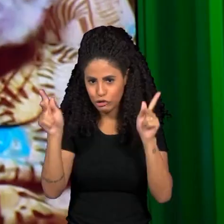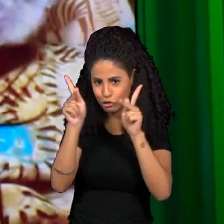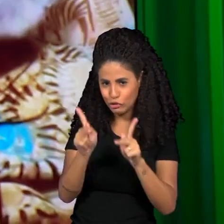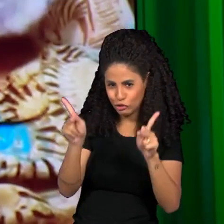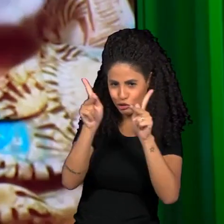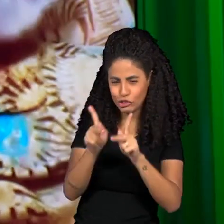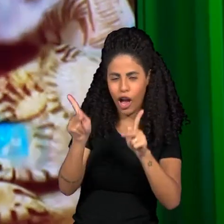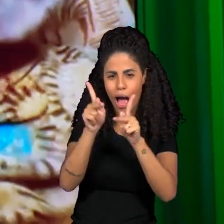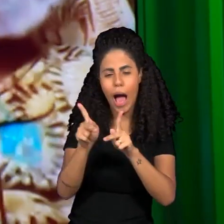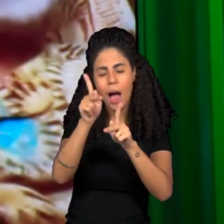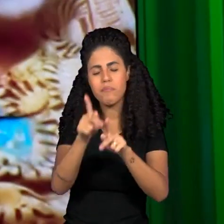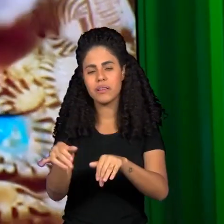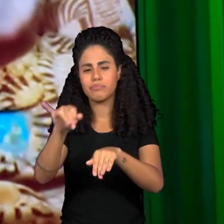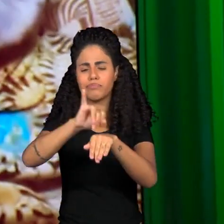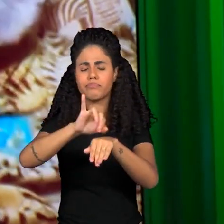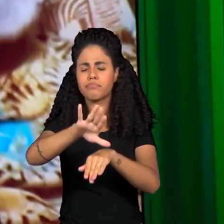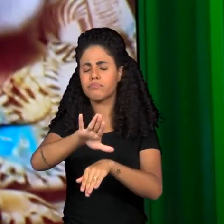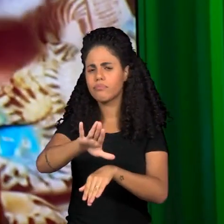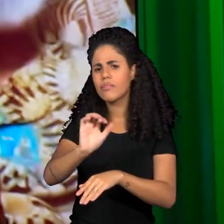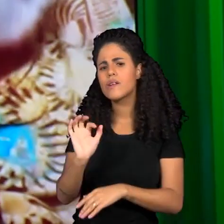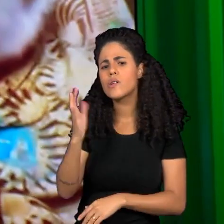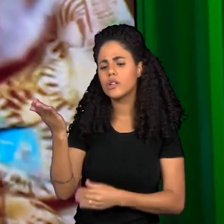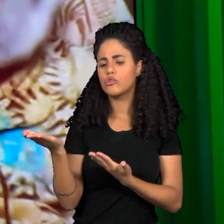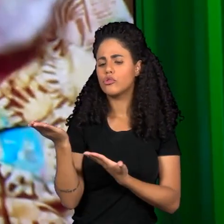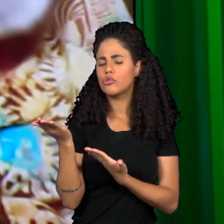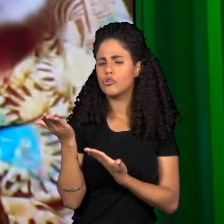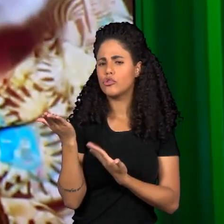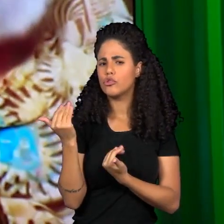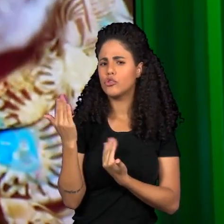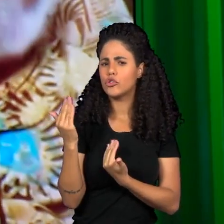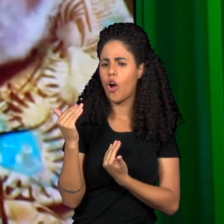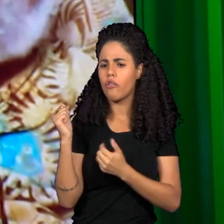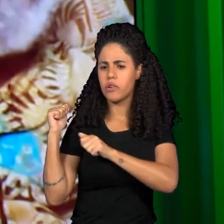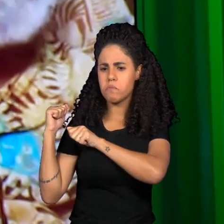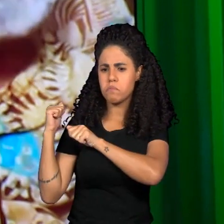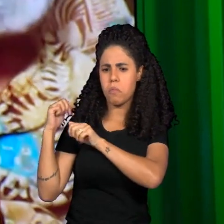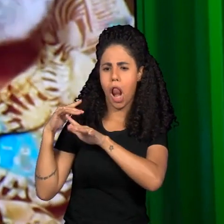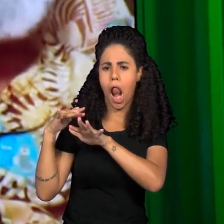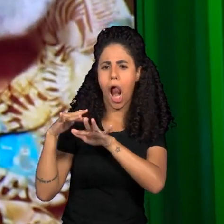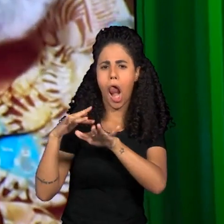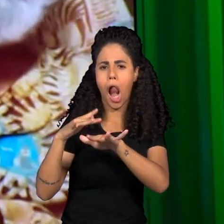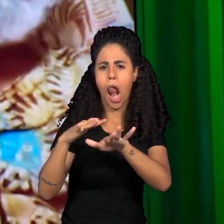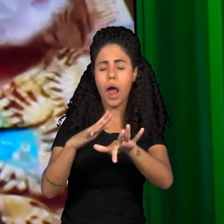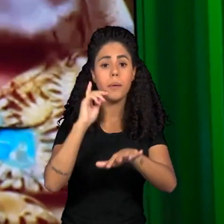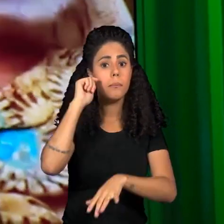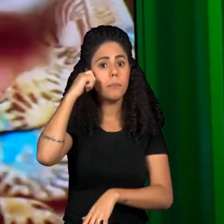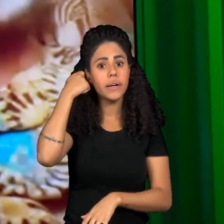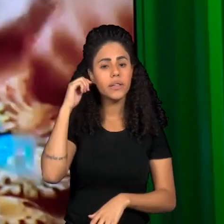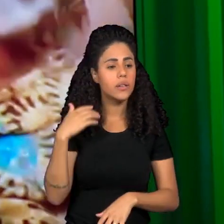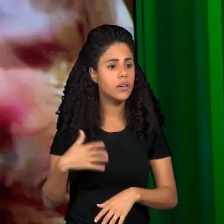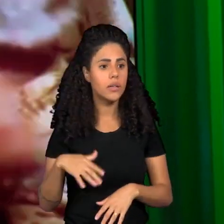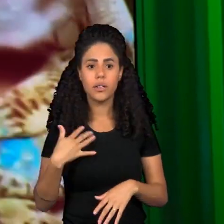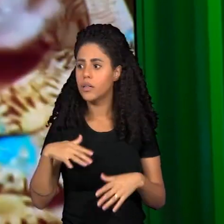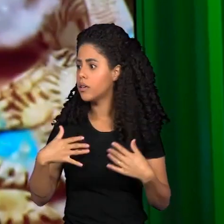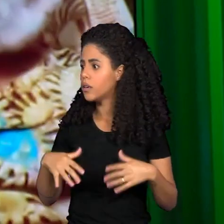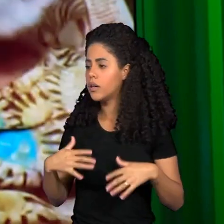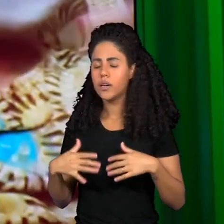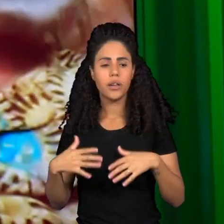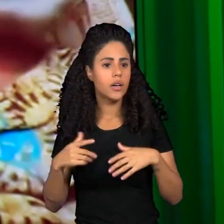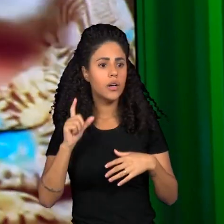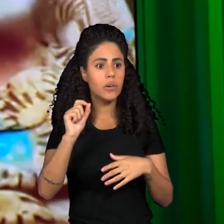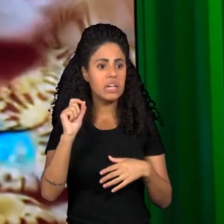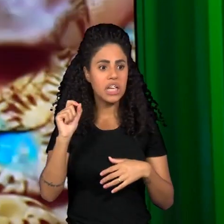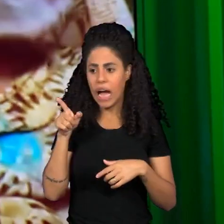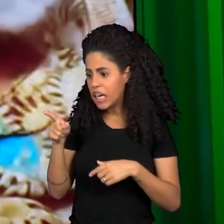né? Mas, quando aquela juventude negra chegava no shopping, eles achavam que